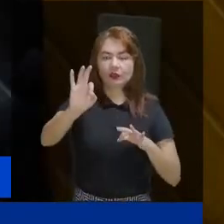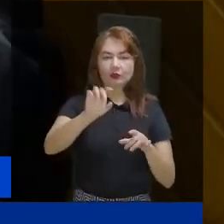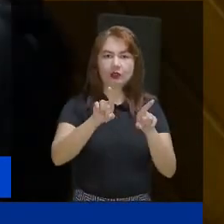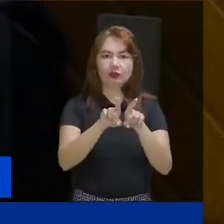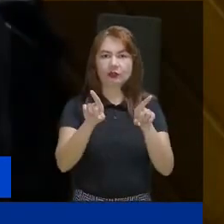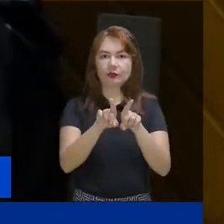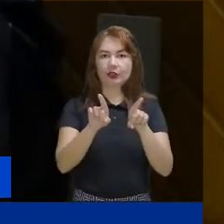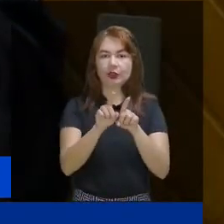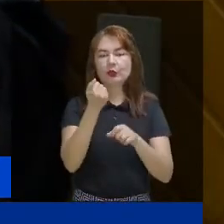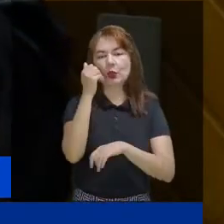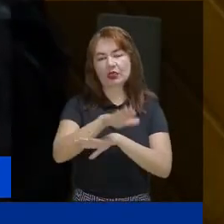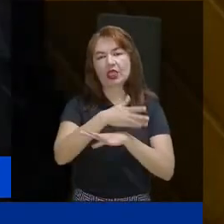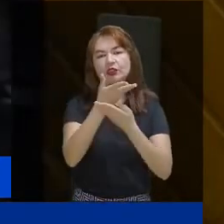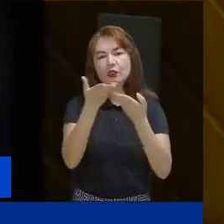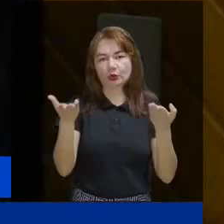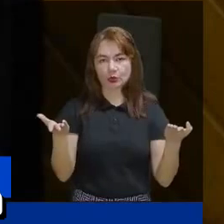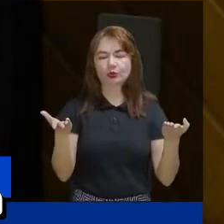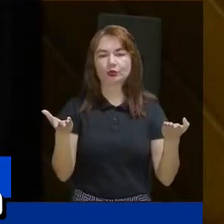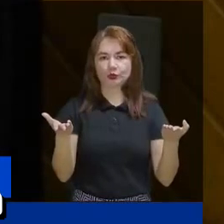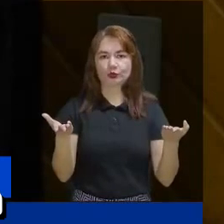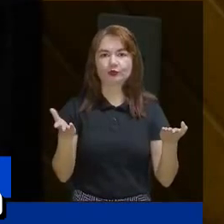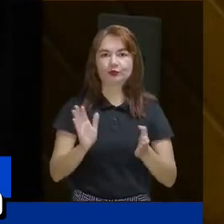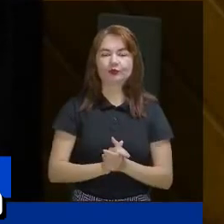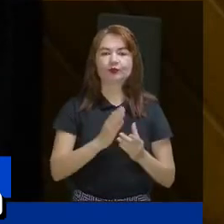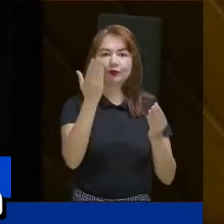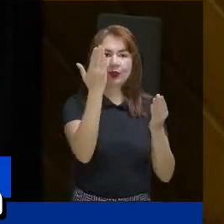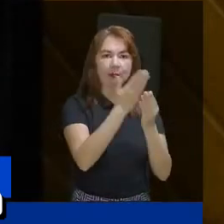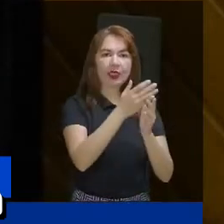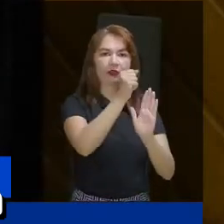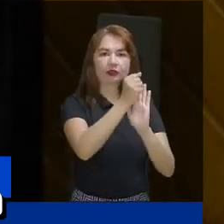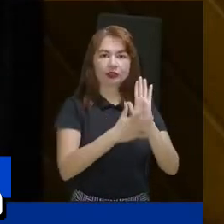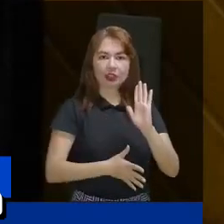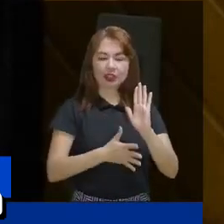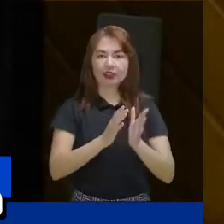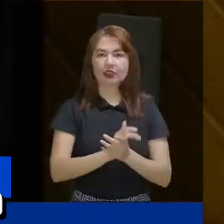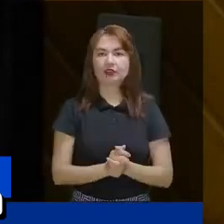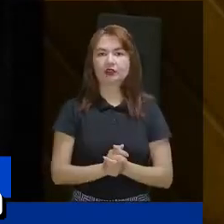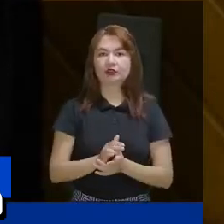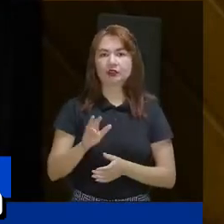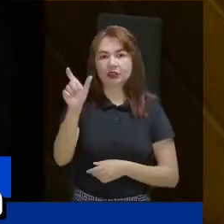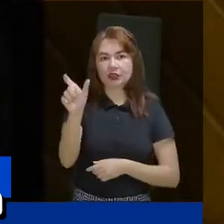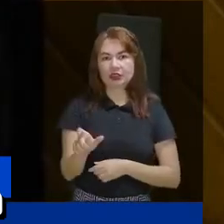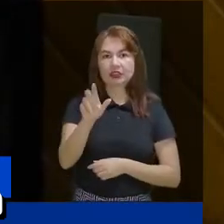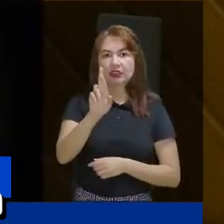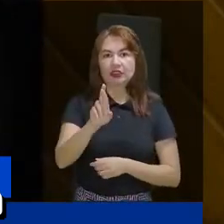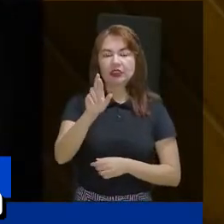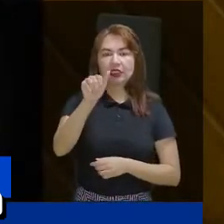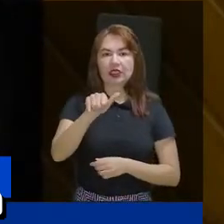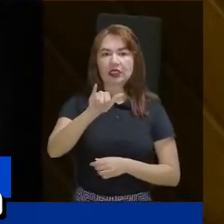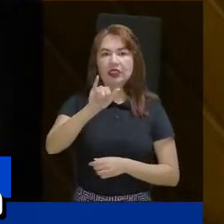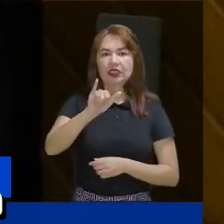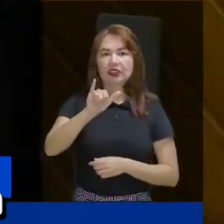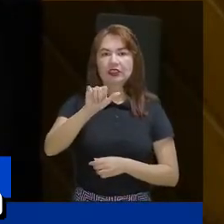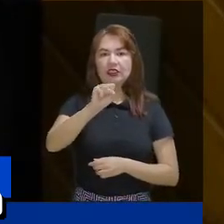Rivaldo Valente. Boa tarde a todos. Trata-se de embargo de declaração oposto por Raíssa